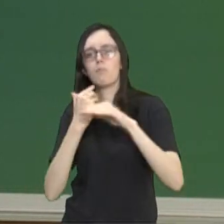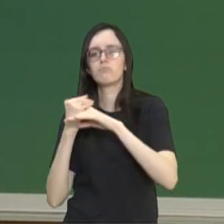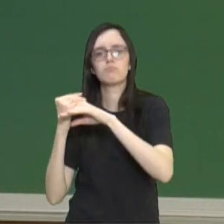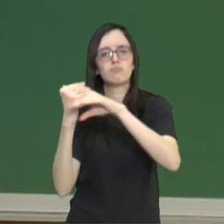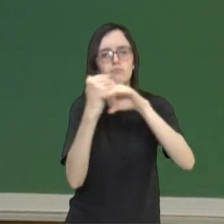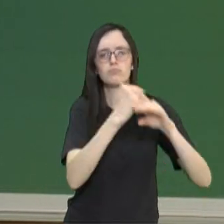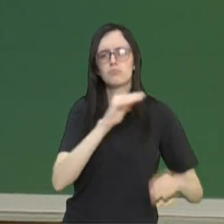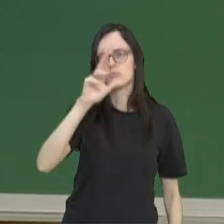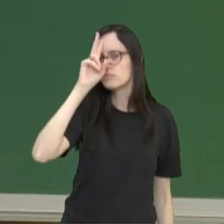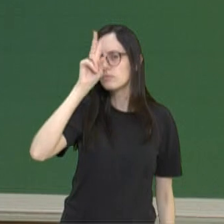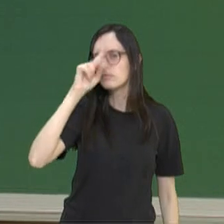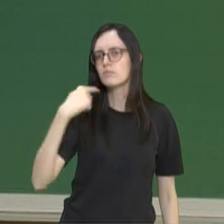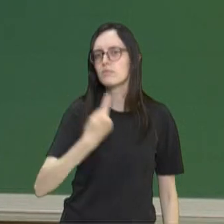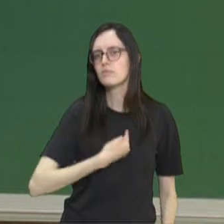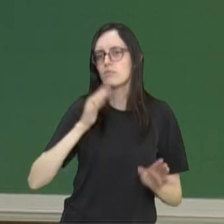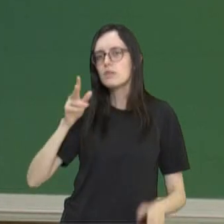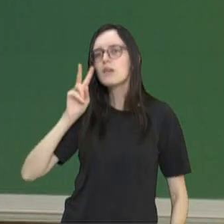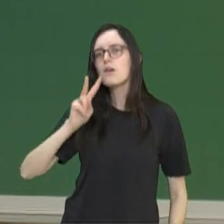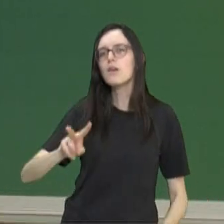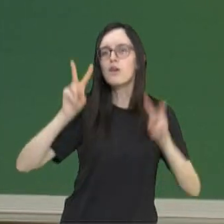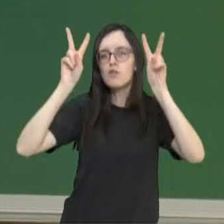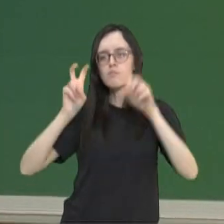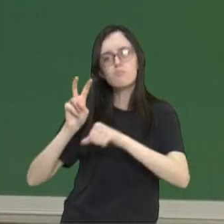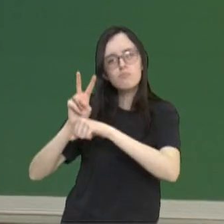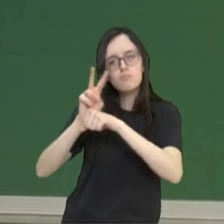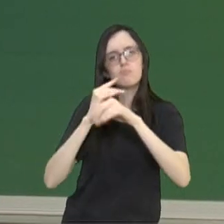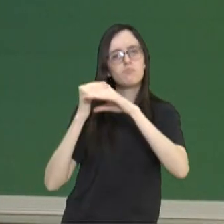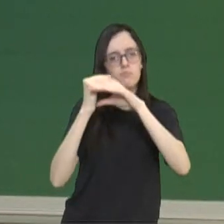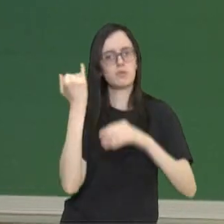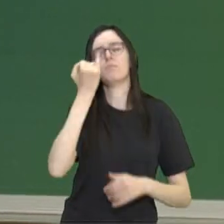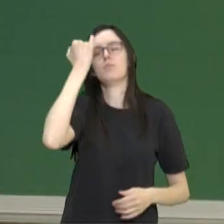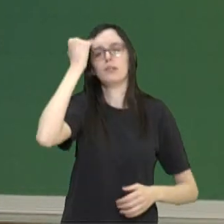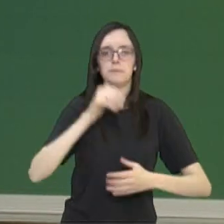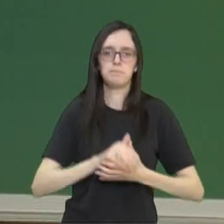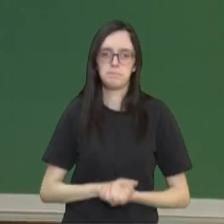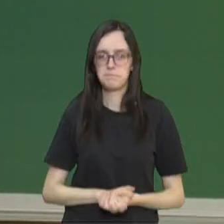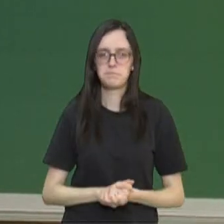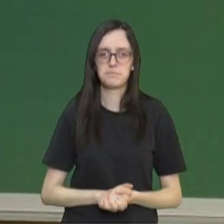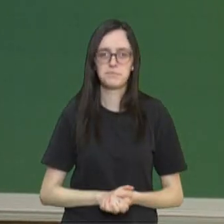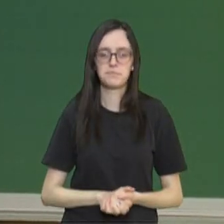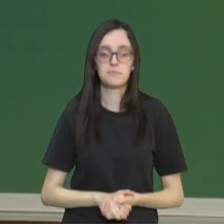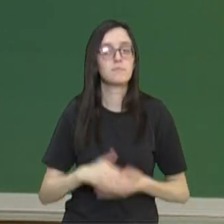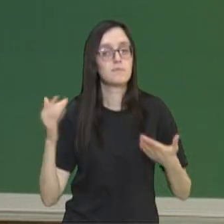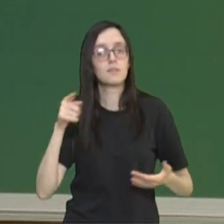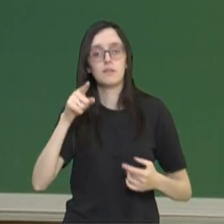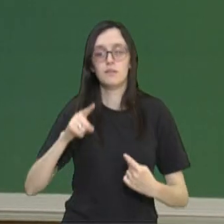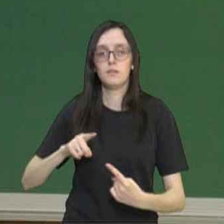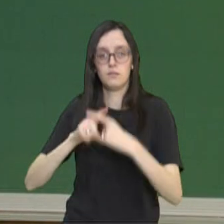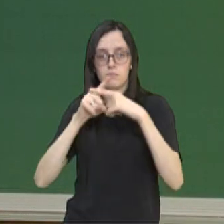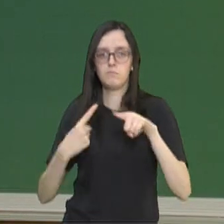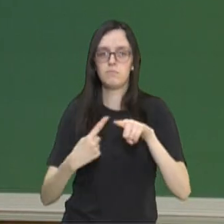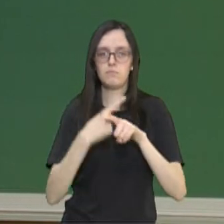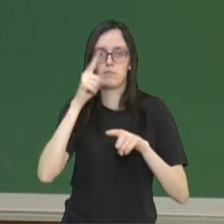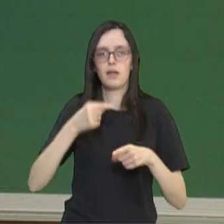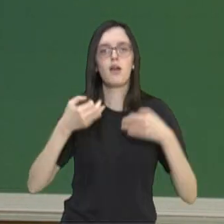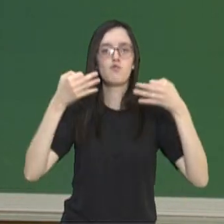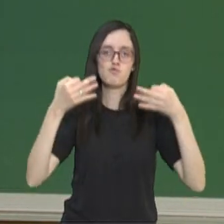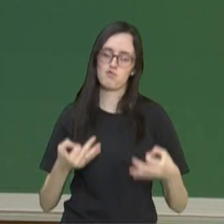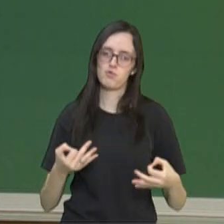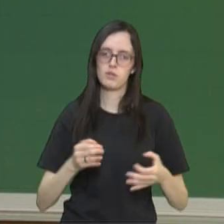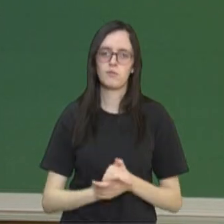geral, o que a competição mesmo é para acontecer no campo, em condições iguais. Então, se a modalidade vai evoluindo,